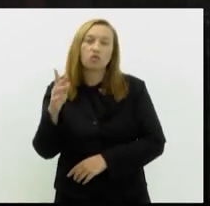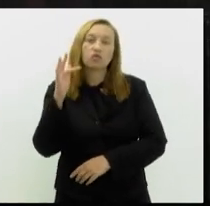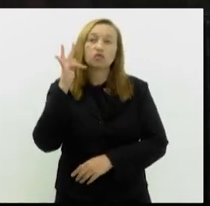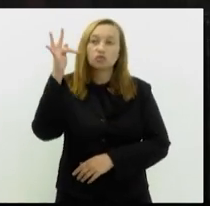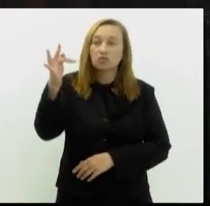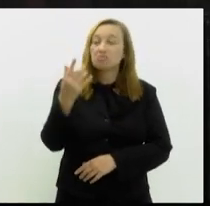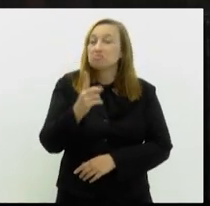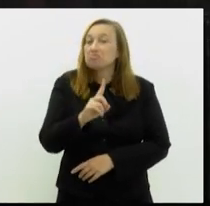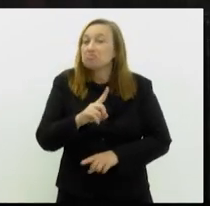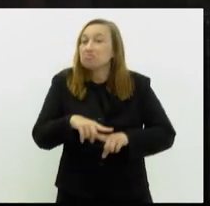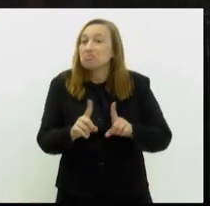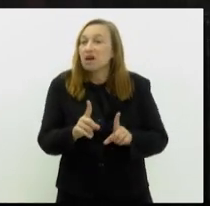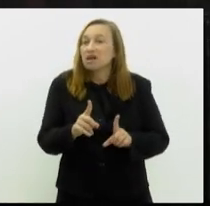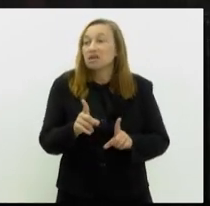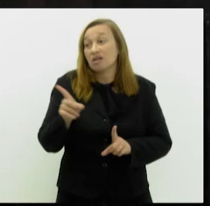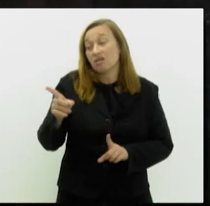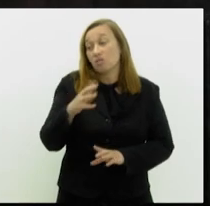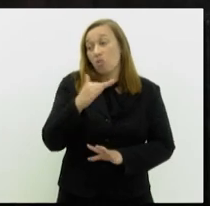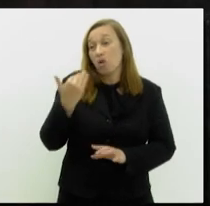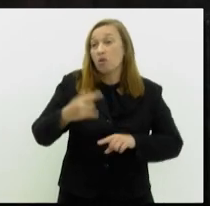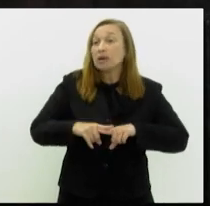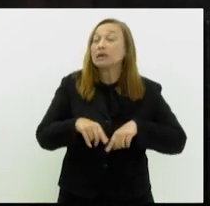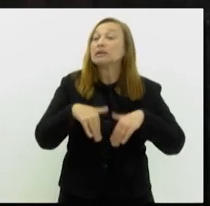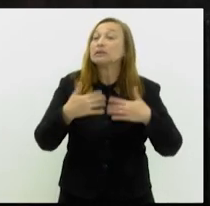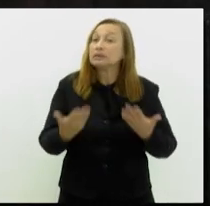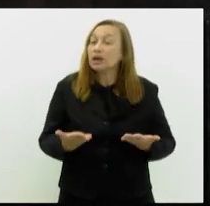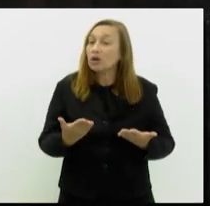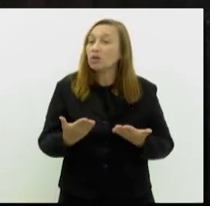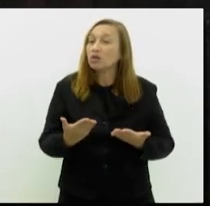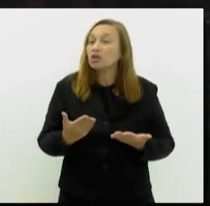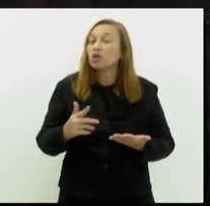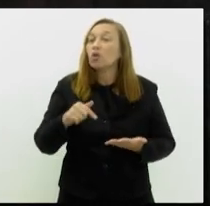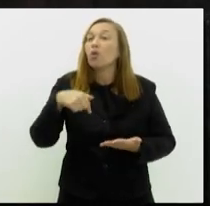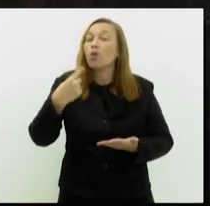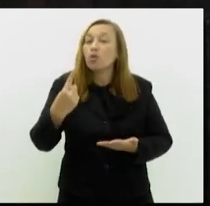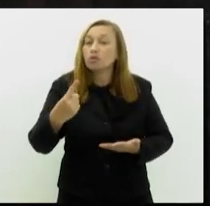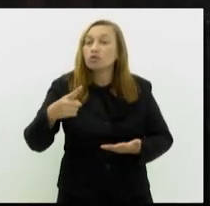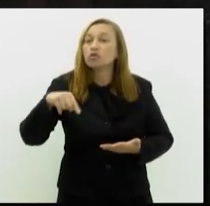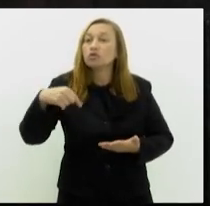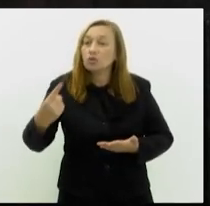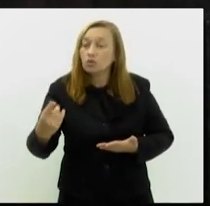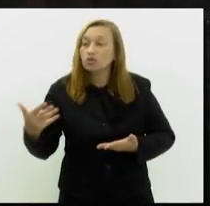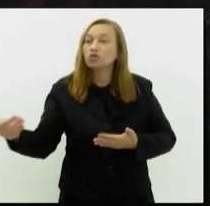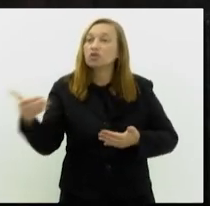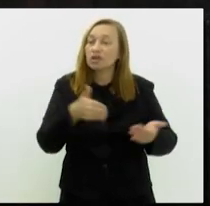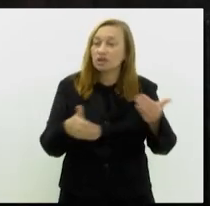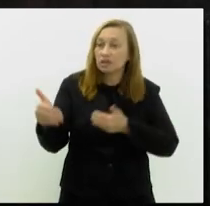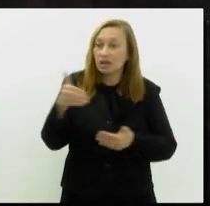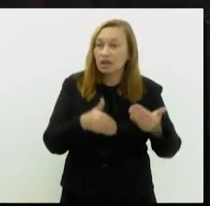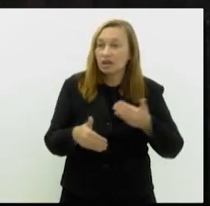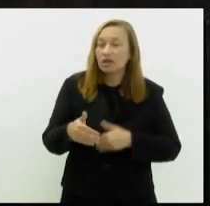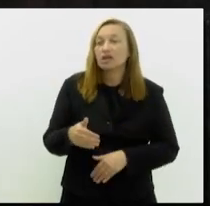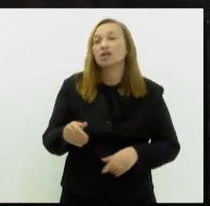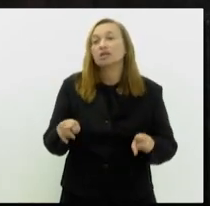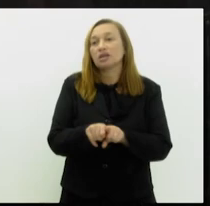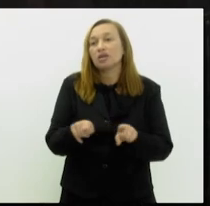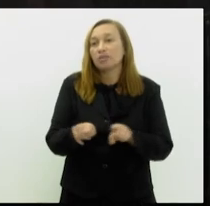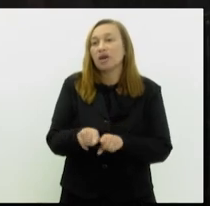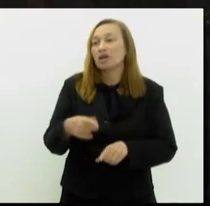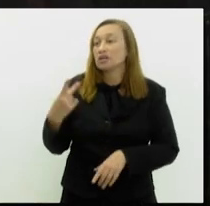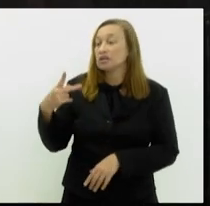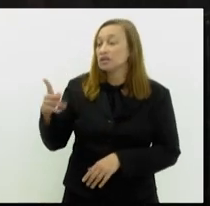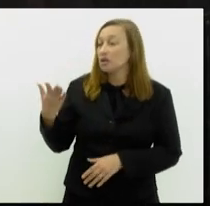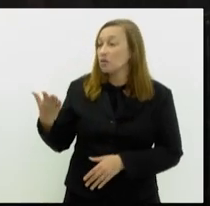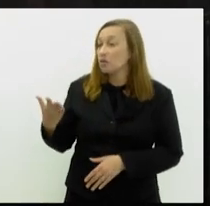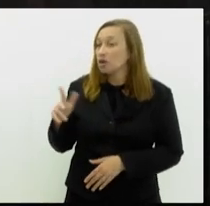se não foi possível para Moïse, que seja para as próximas gerações, inclusive para o pequeno irmão de Moïse,